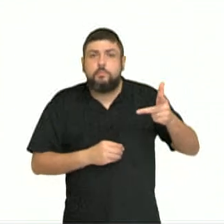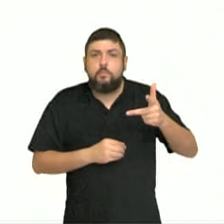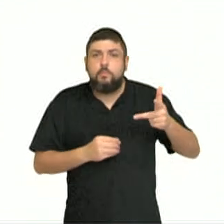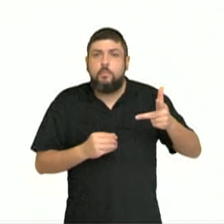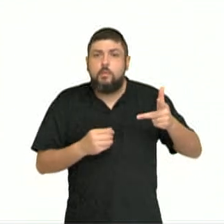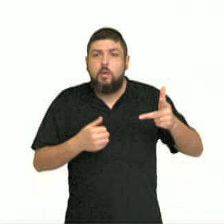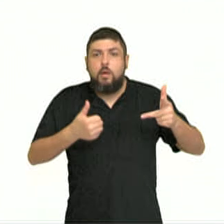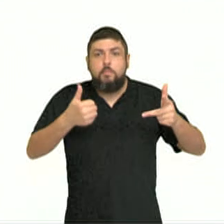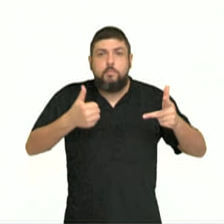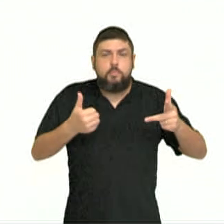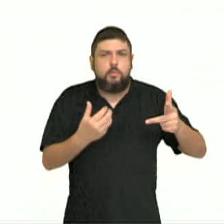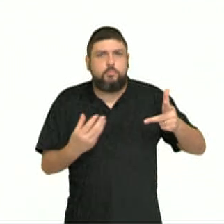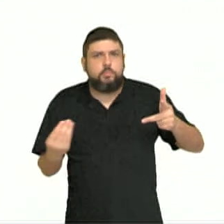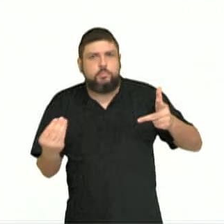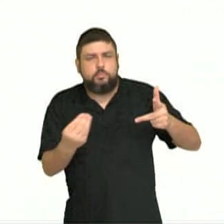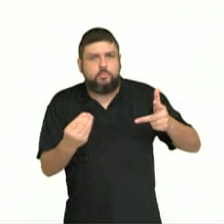quê?